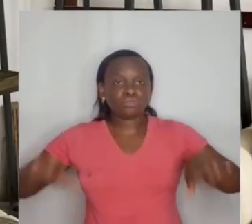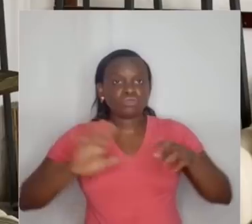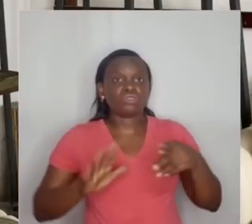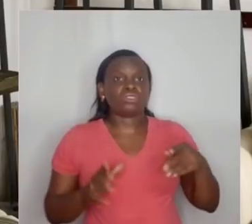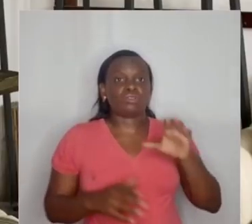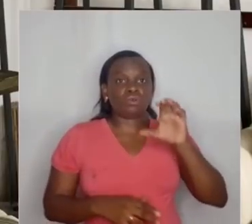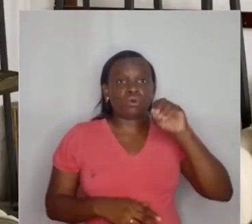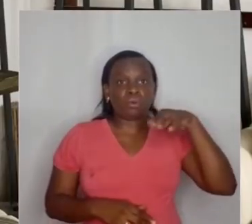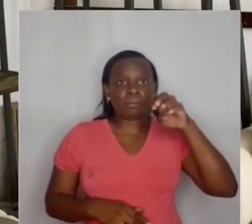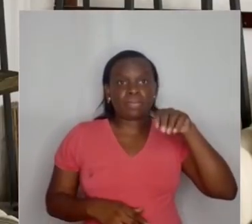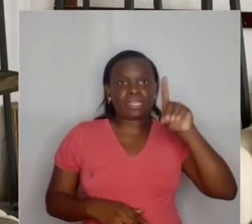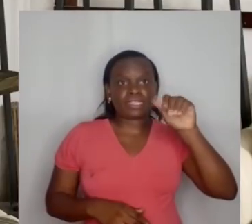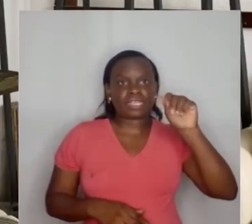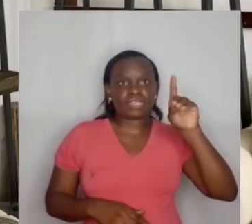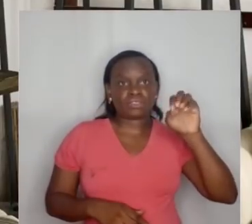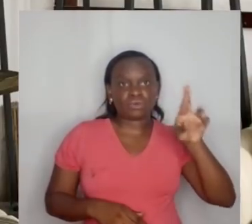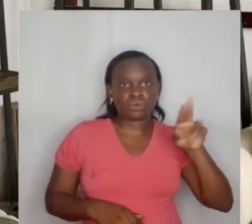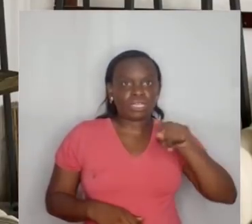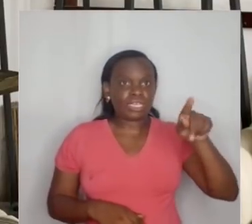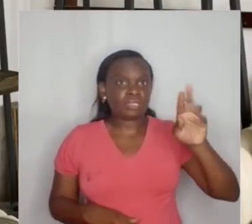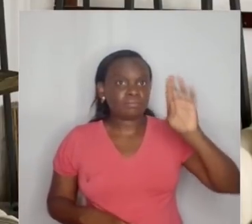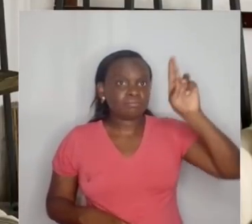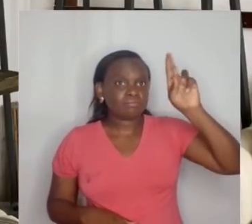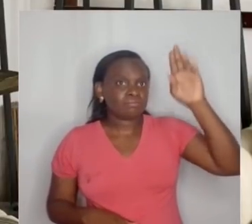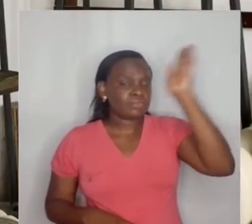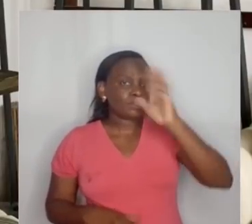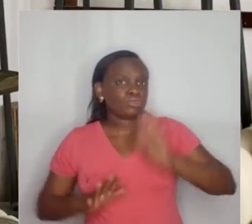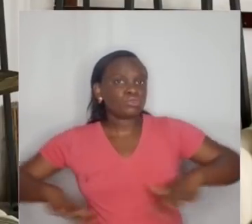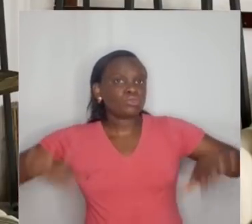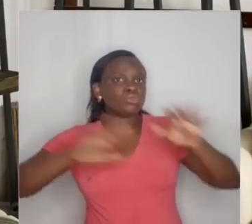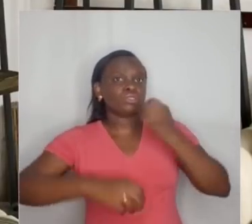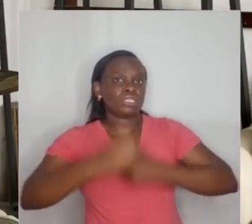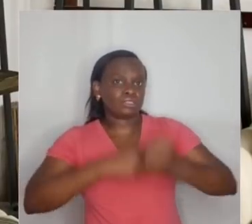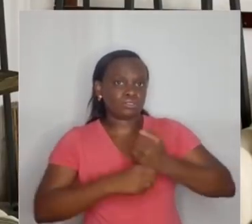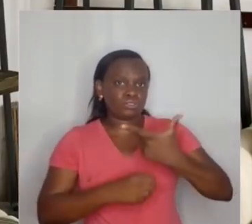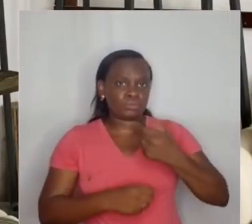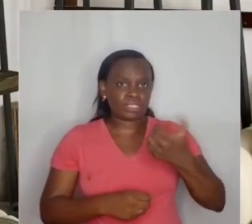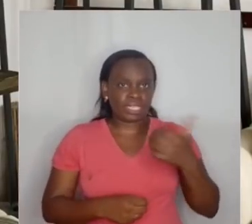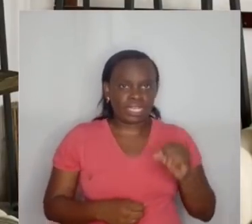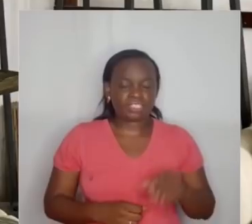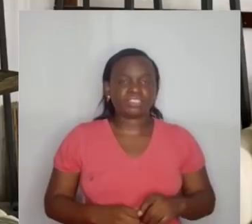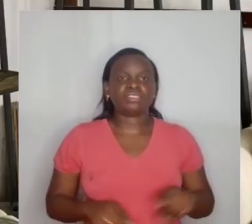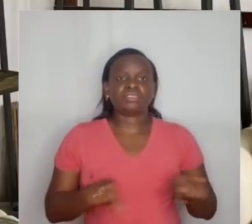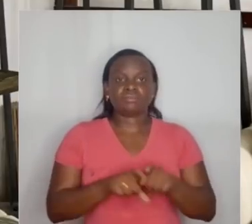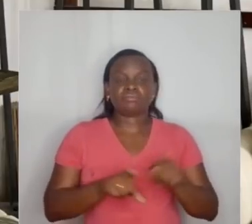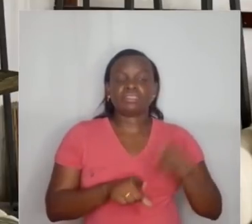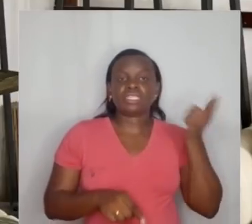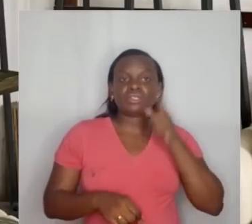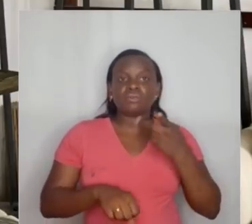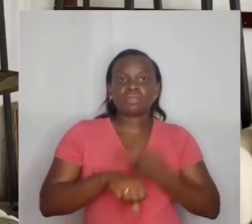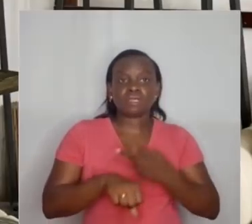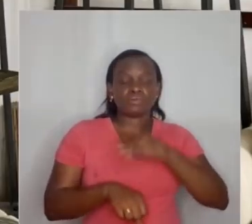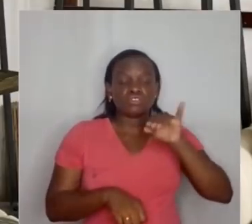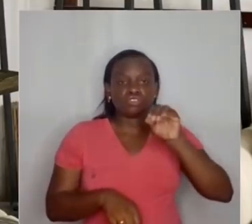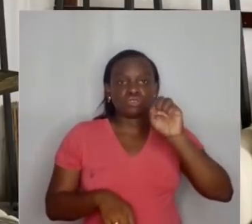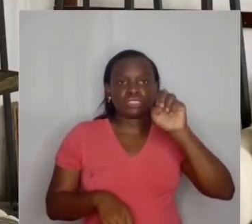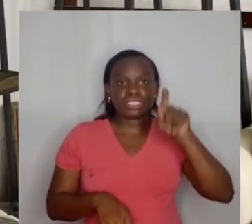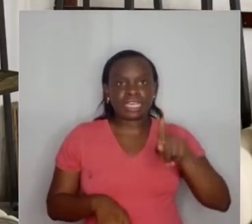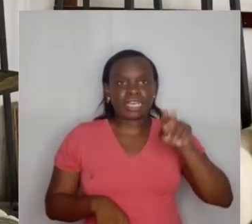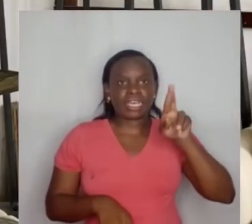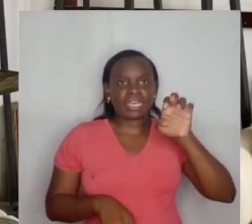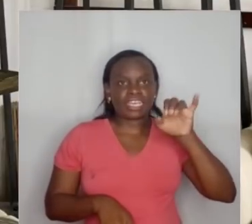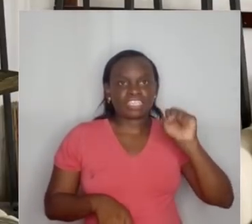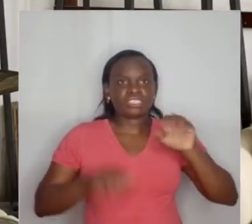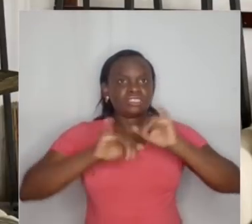de comendador, como personalidade nacional em 2010. Foi agraciado com o prêmio José Reis de